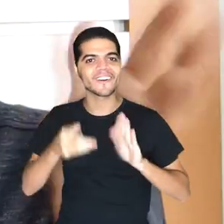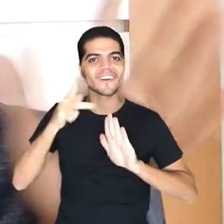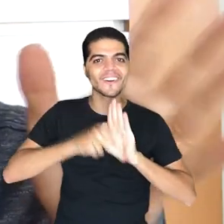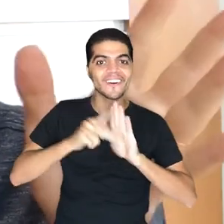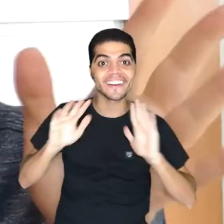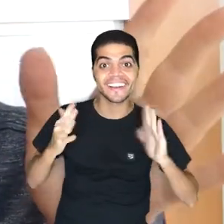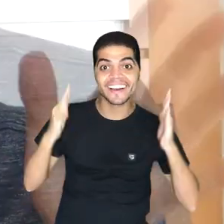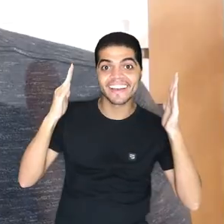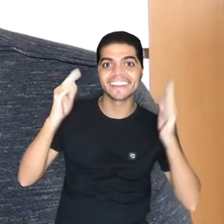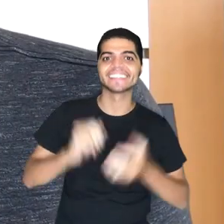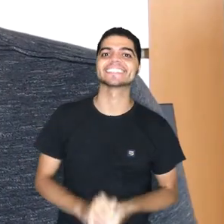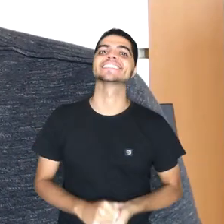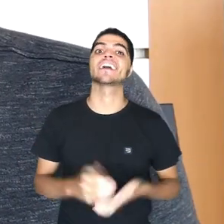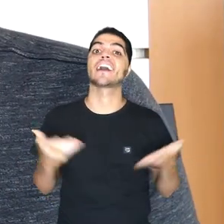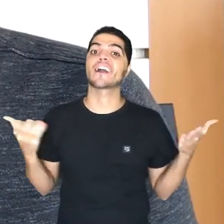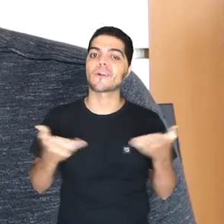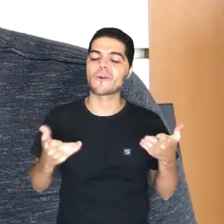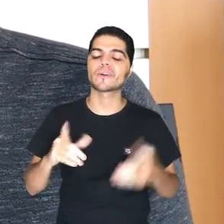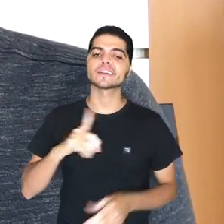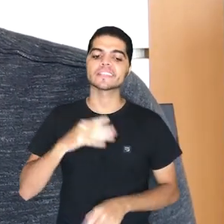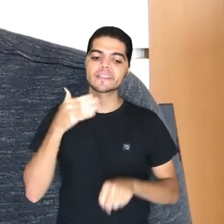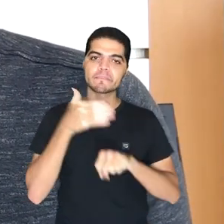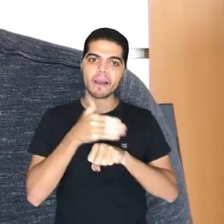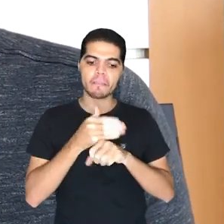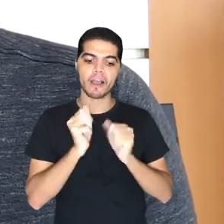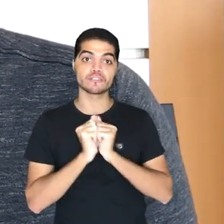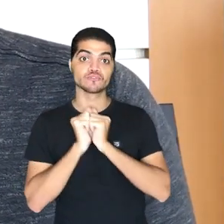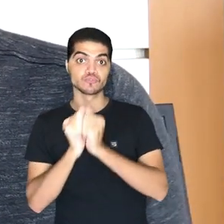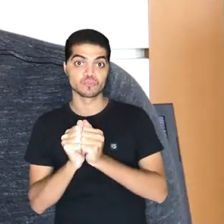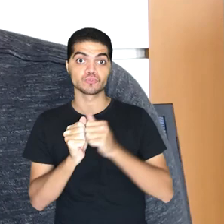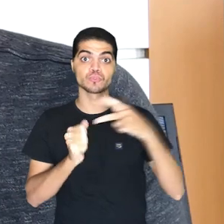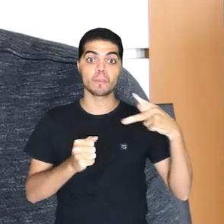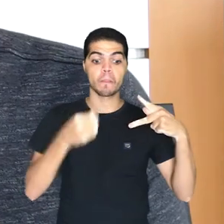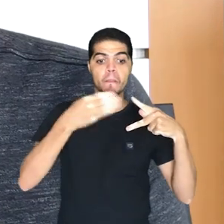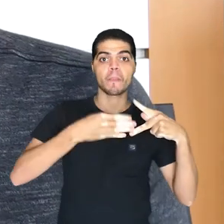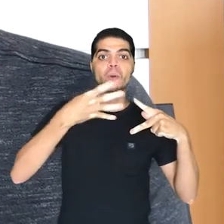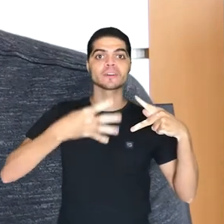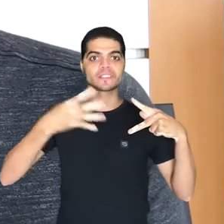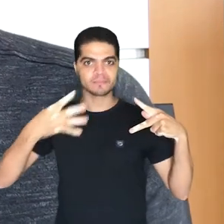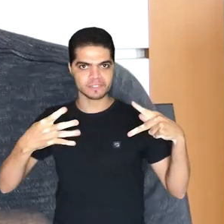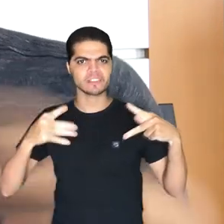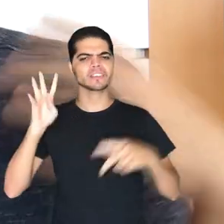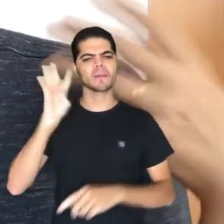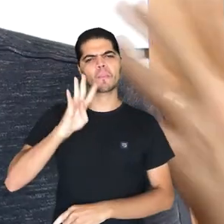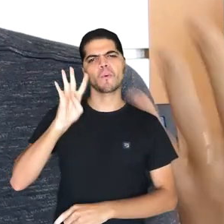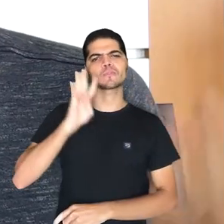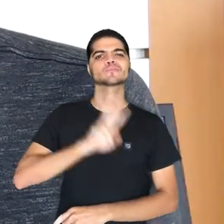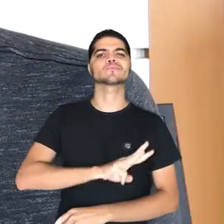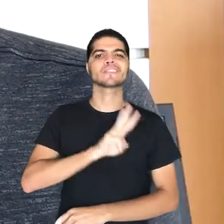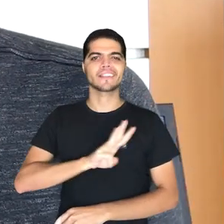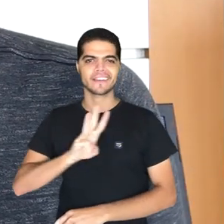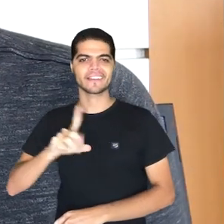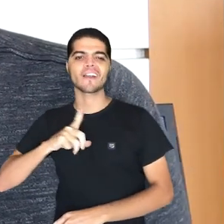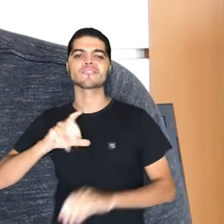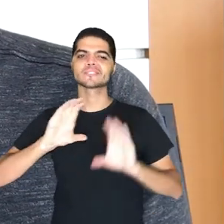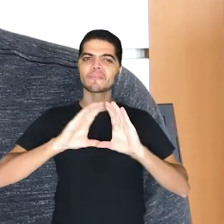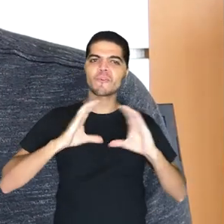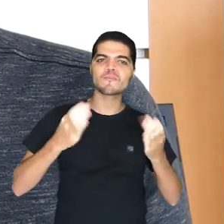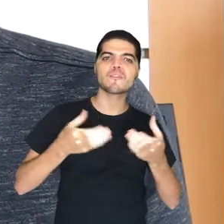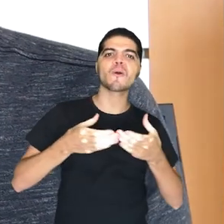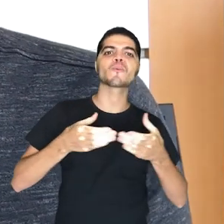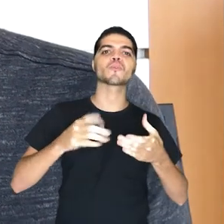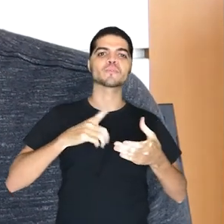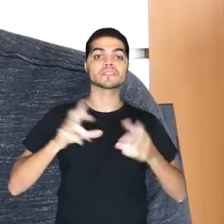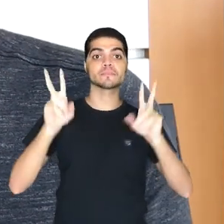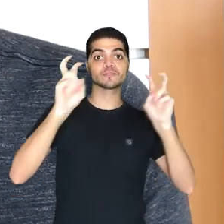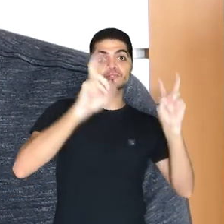projeto. Yay! Agora nós participamos do Portal do Bicentenário, que é um site muito legal que aglutina algumas iniciativas